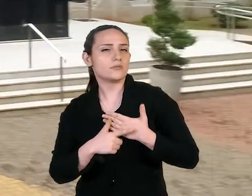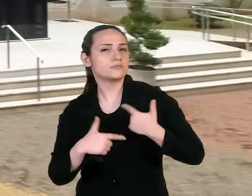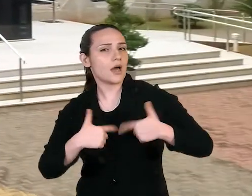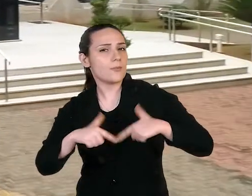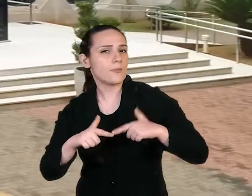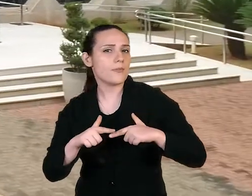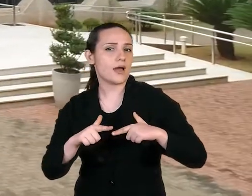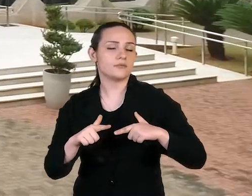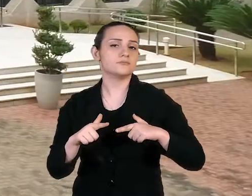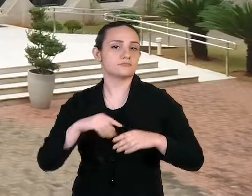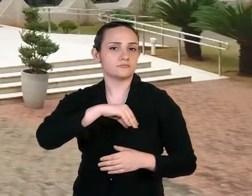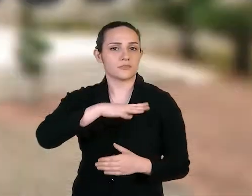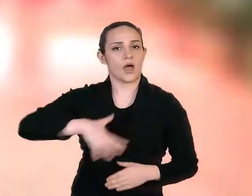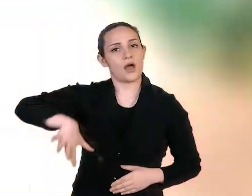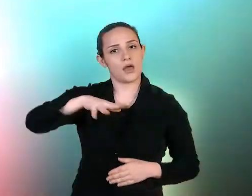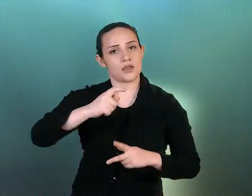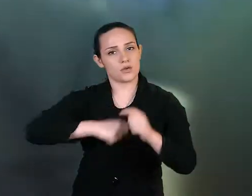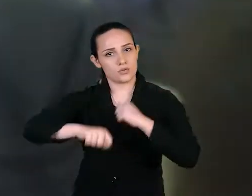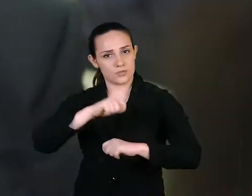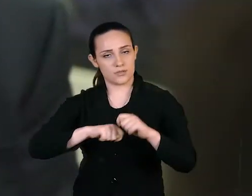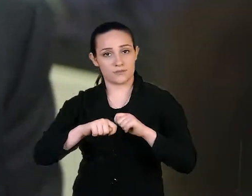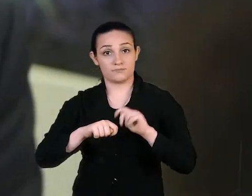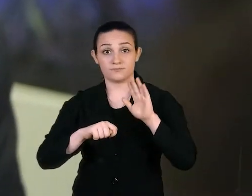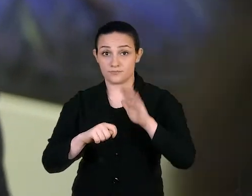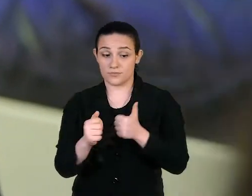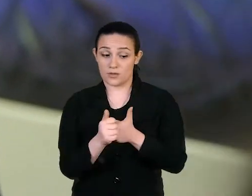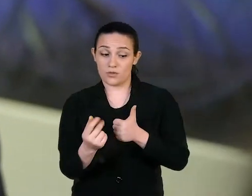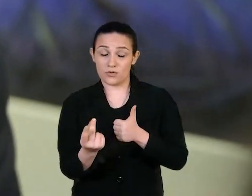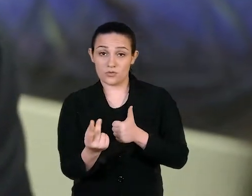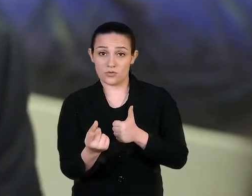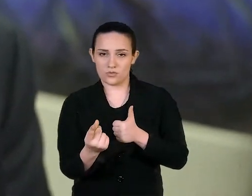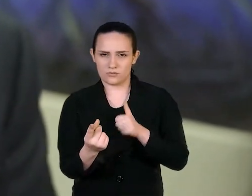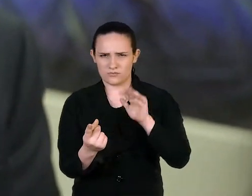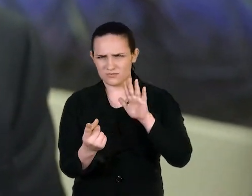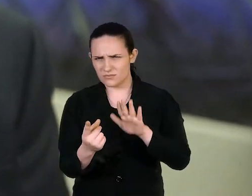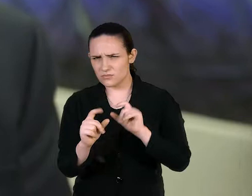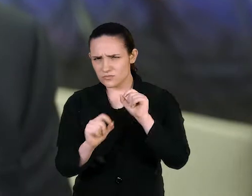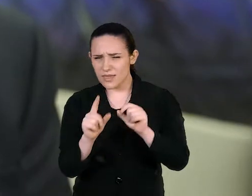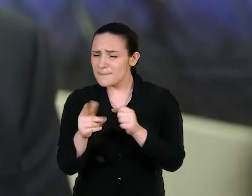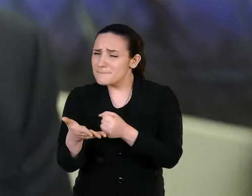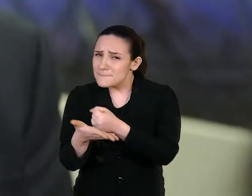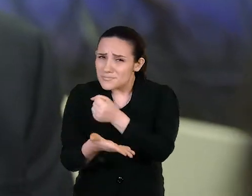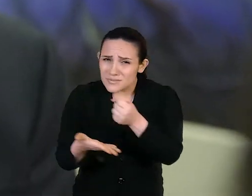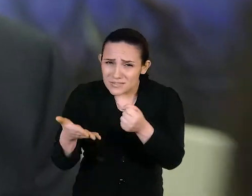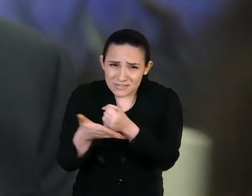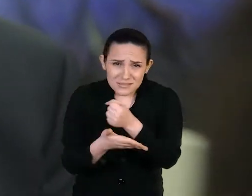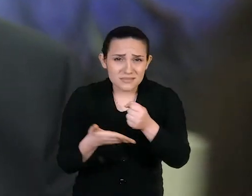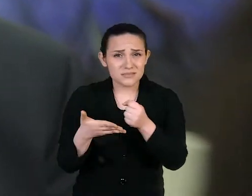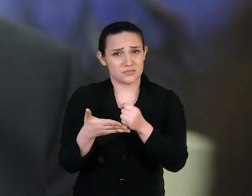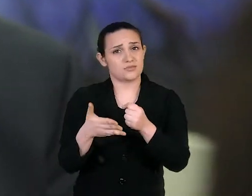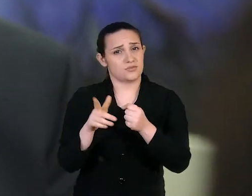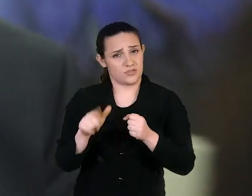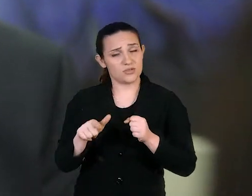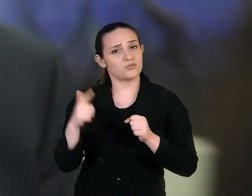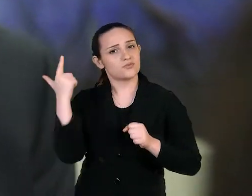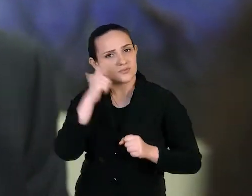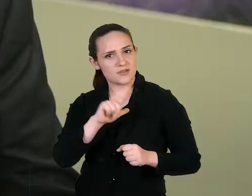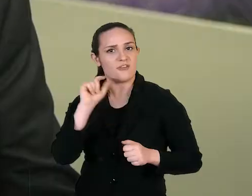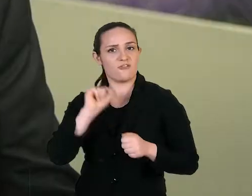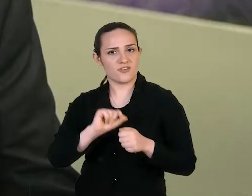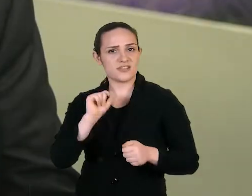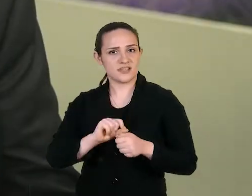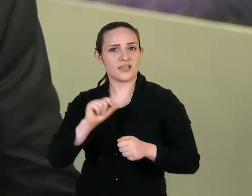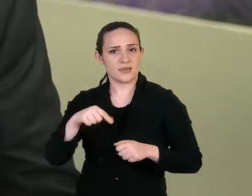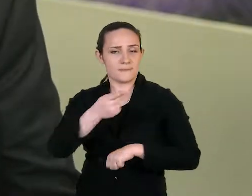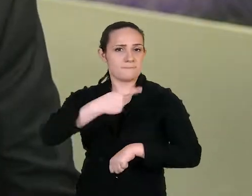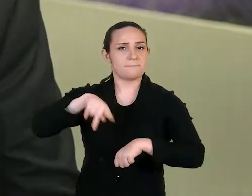na esfera da economia. O Tribunal de Contas, ele é um dos pilares do Estado Democrático de Direito,